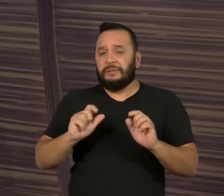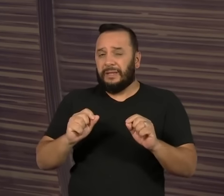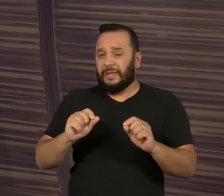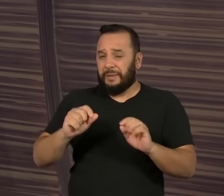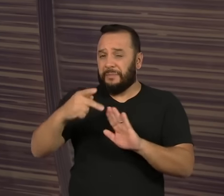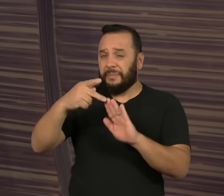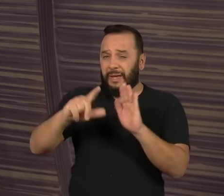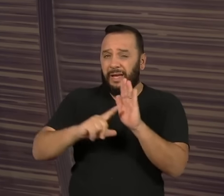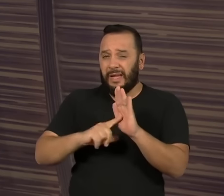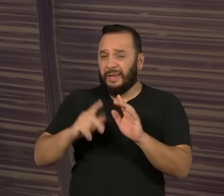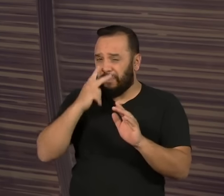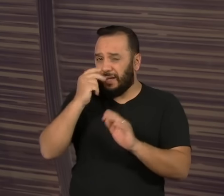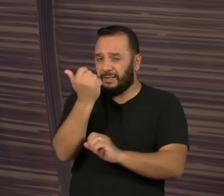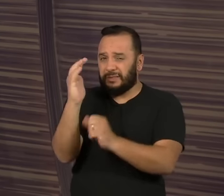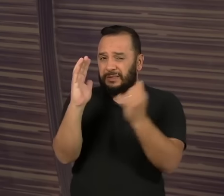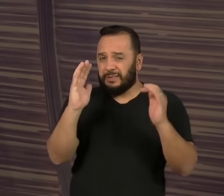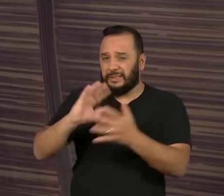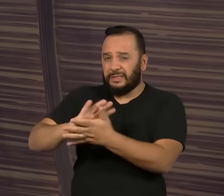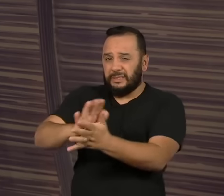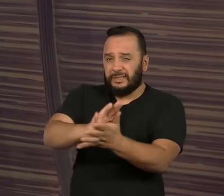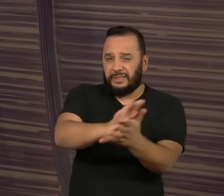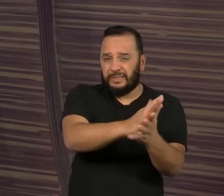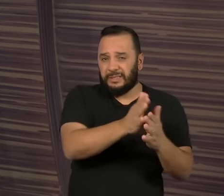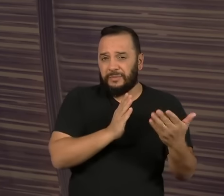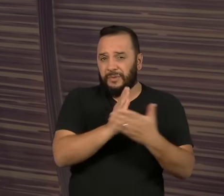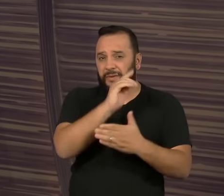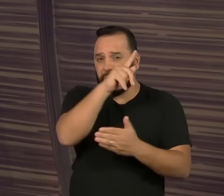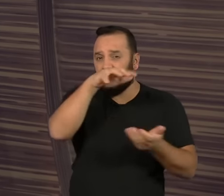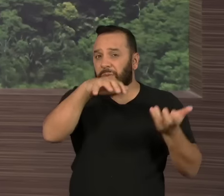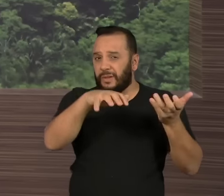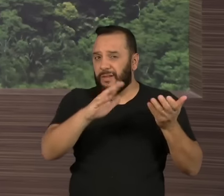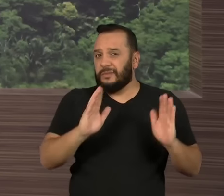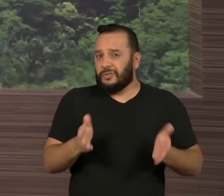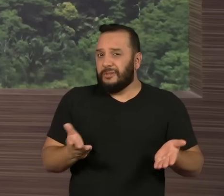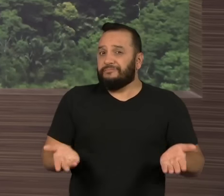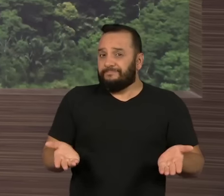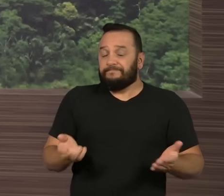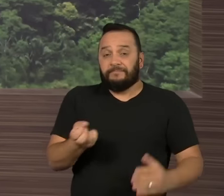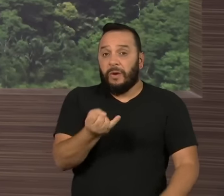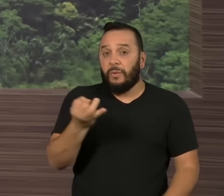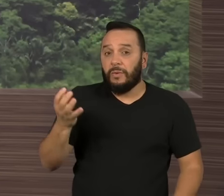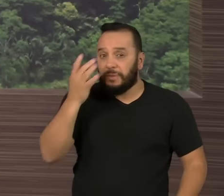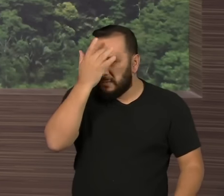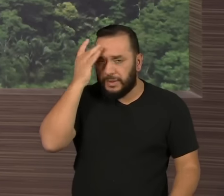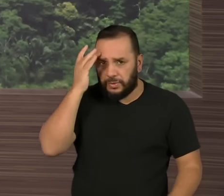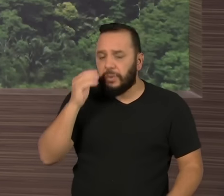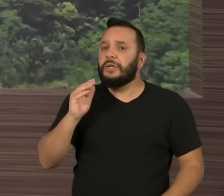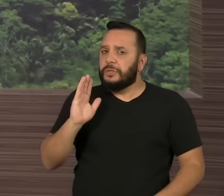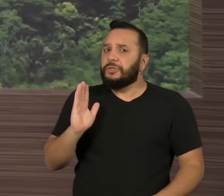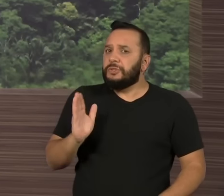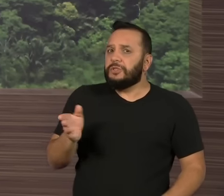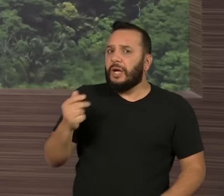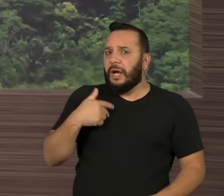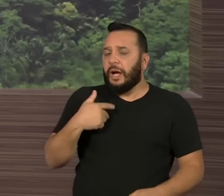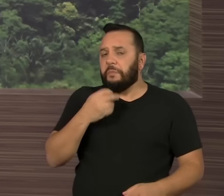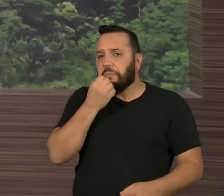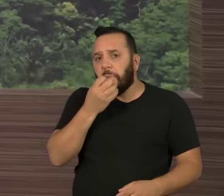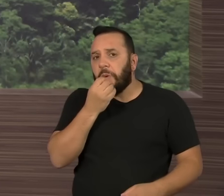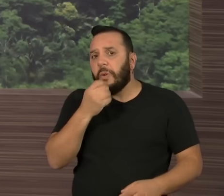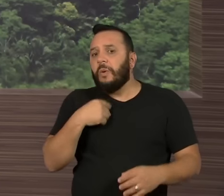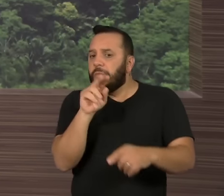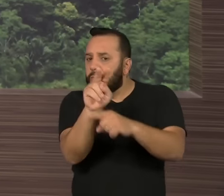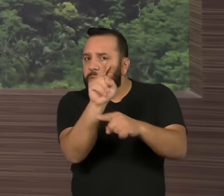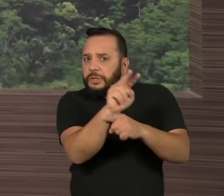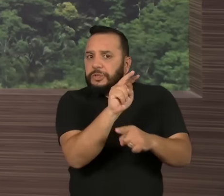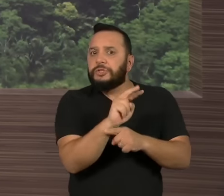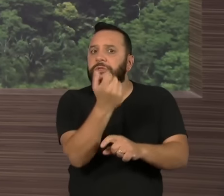PL da Devastação, aprovado no Congresso Nacional. Alguns apreciaram a tentativa de preservar as leis de